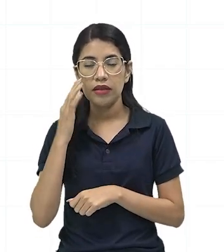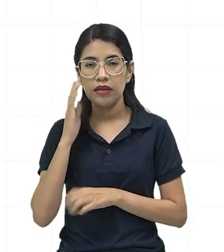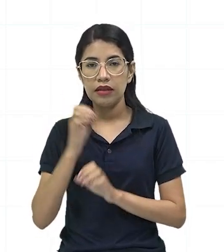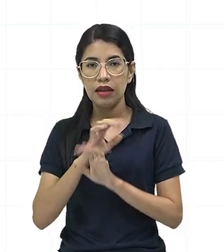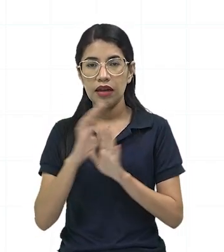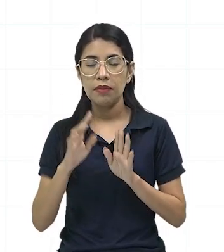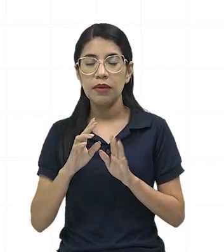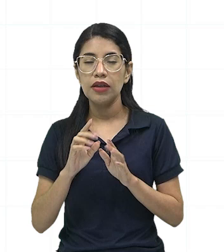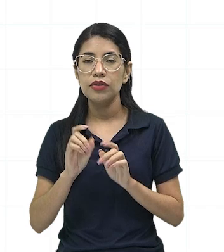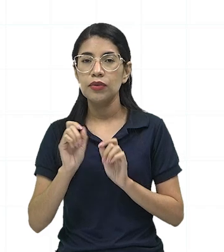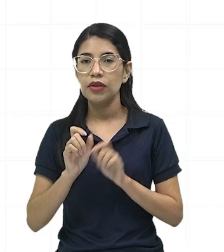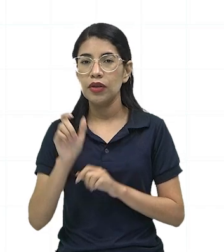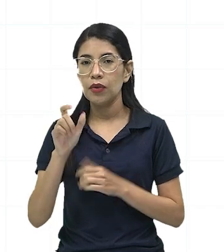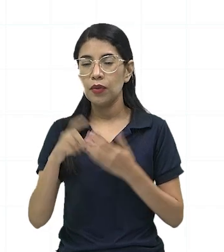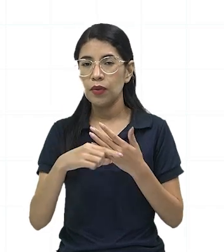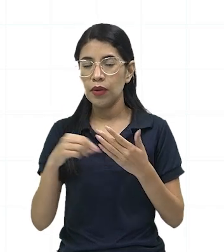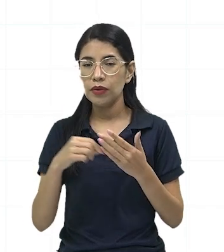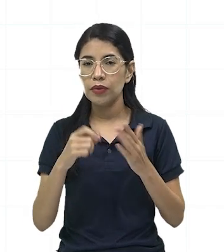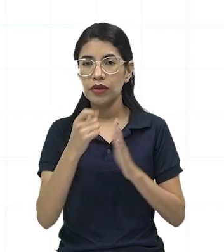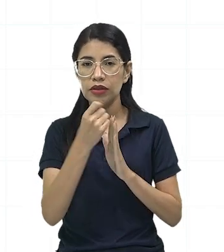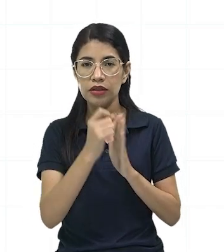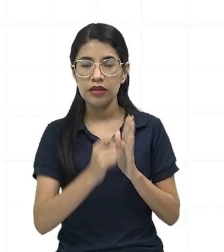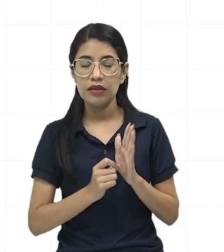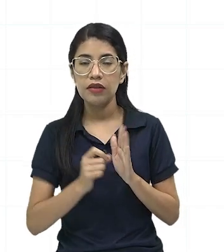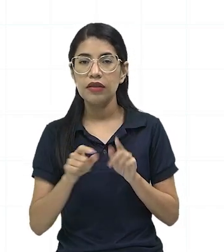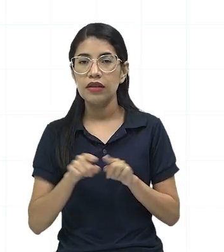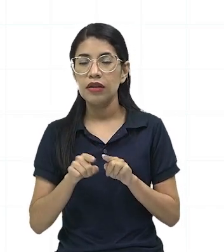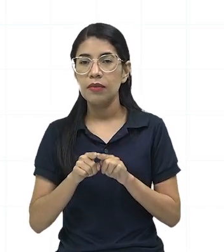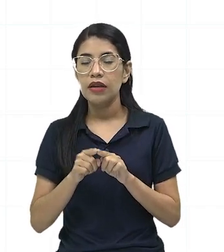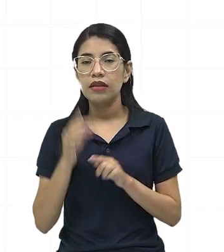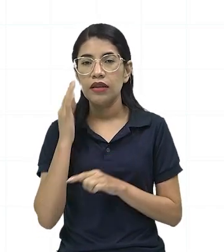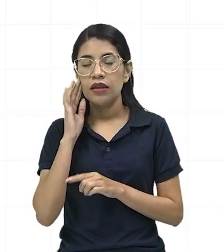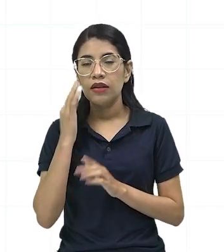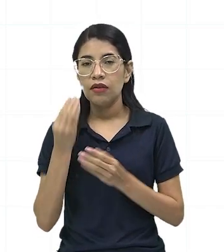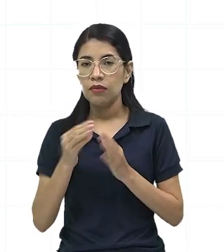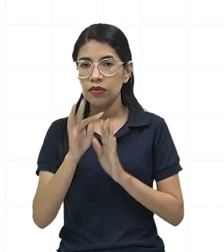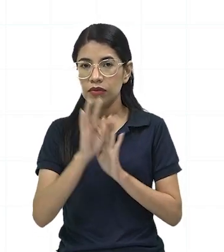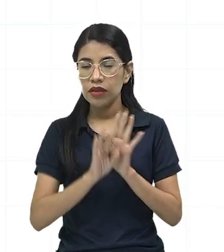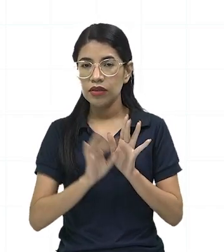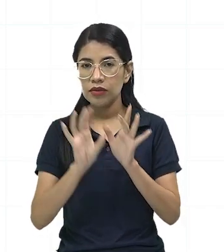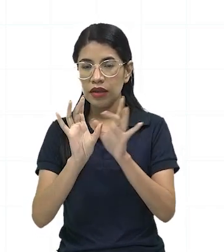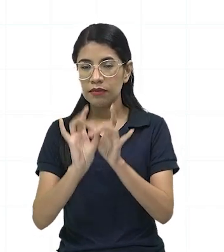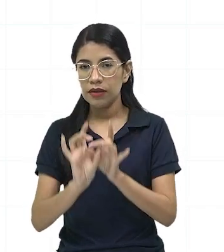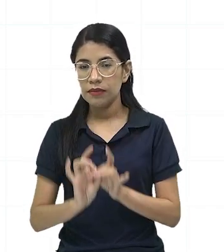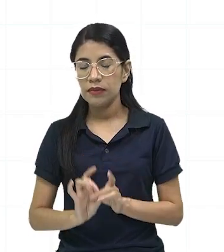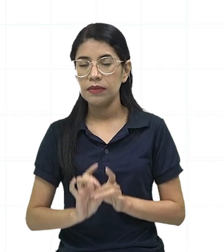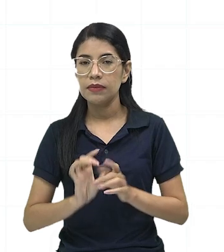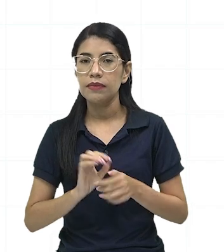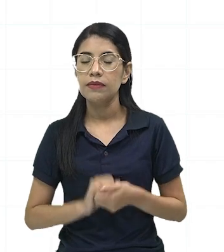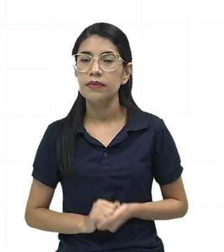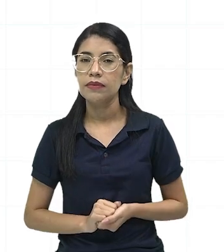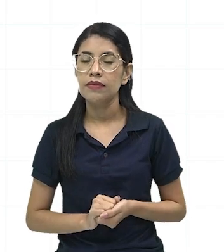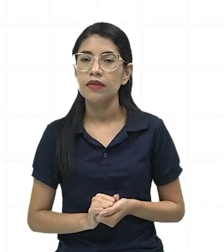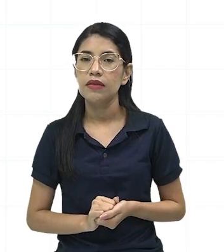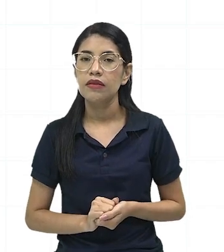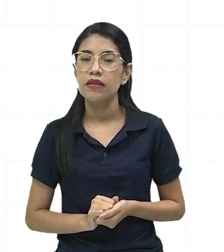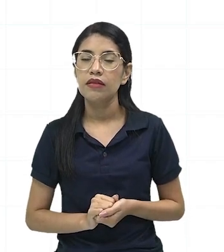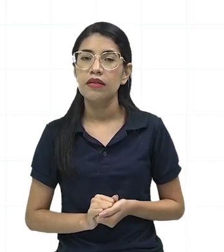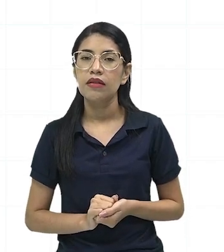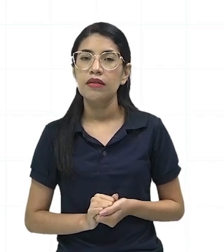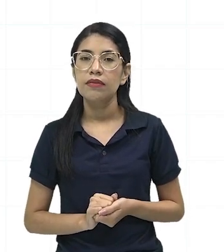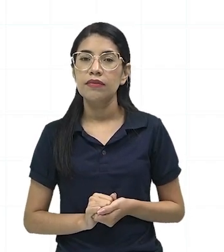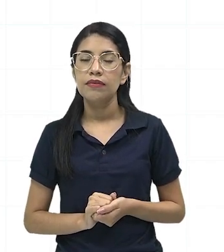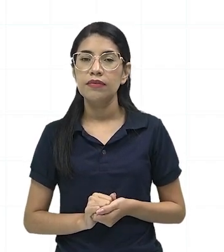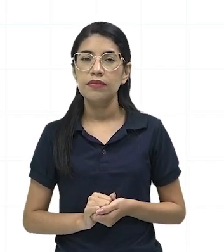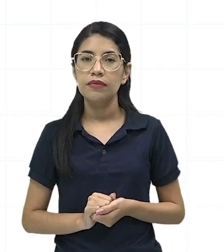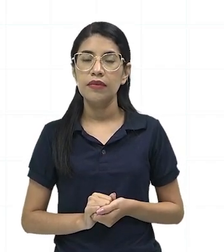autor e a entender como as diferentes partes do texto estão relacionadas entre si. Porque não faz sentido, né?